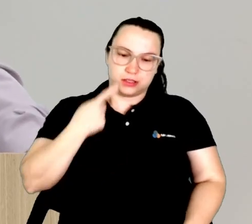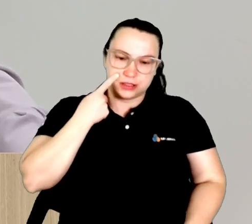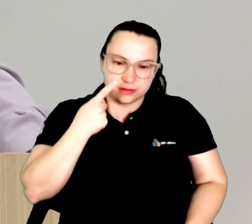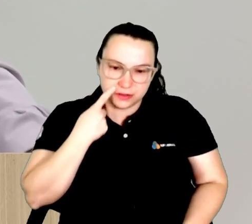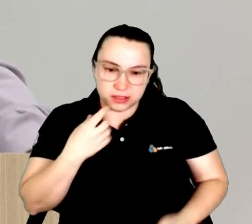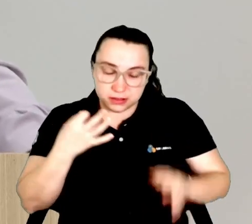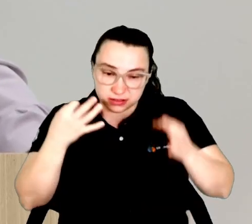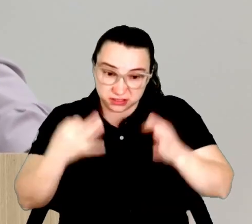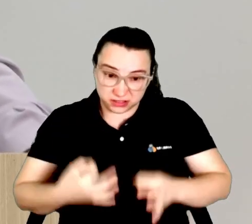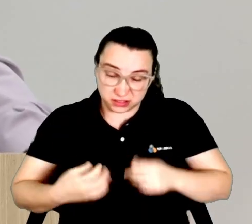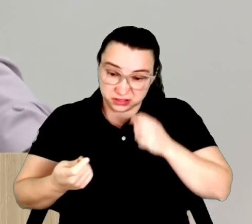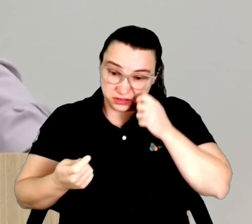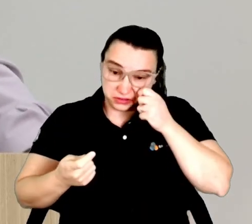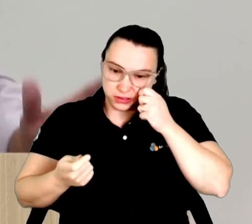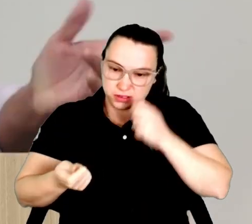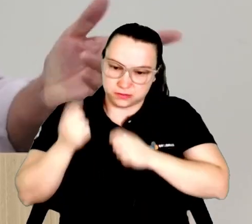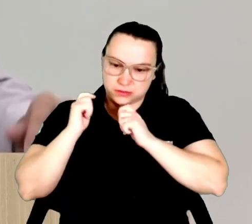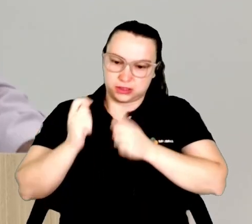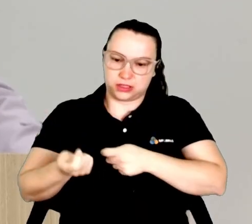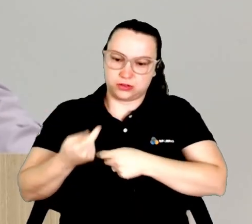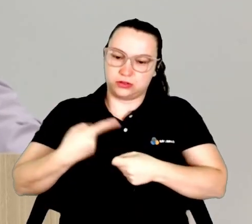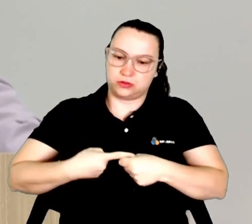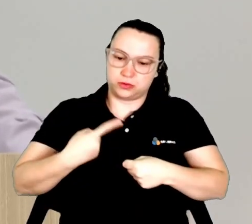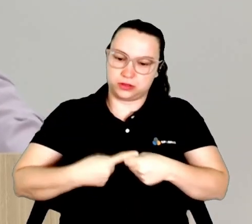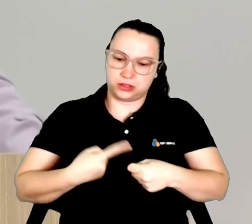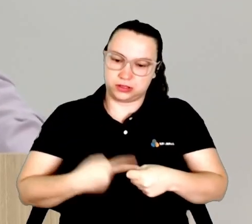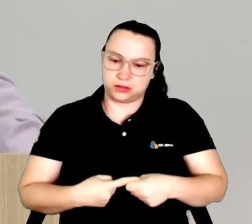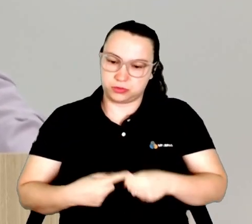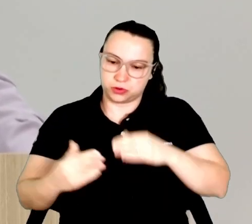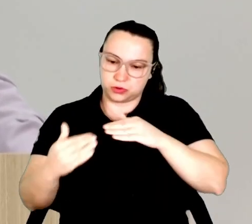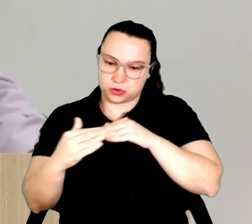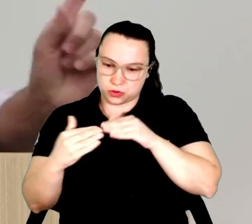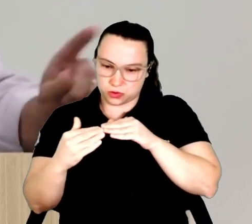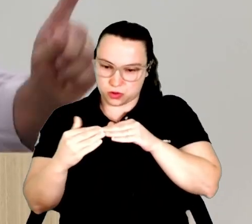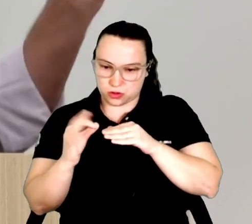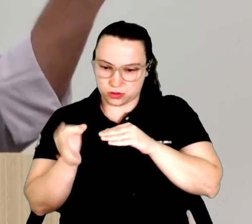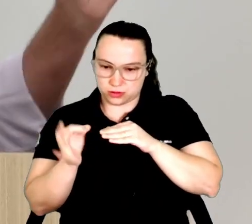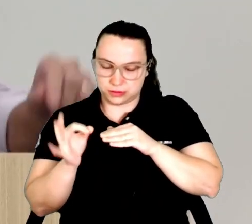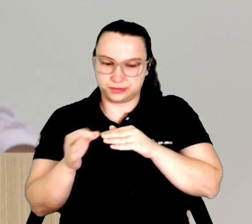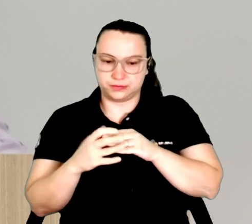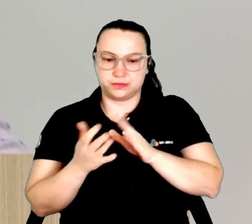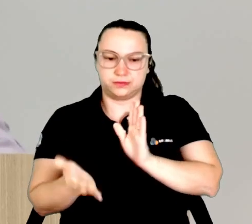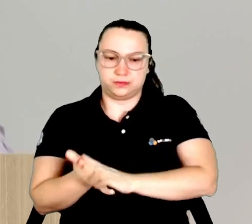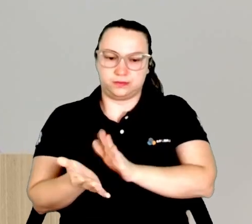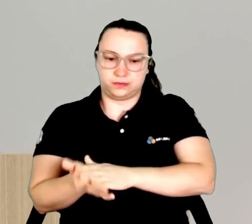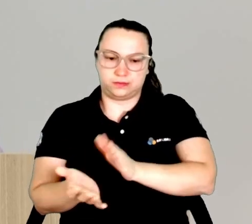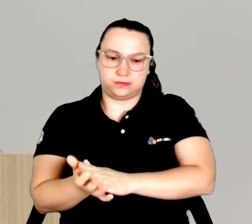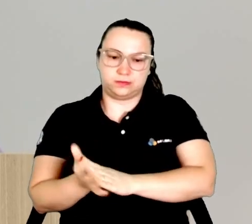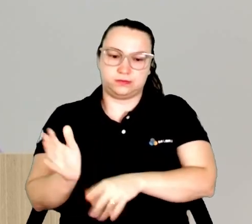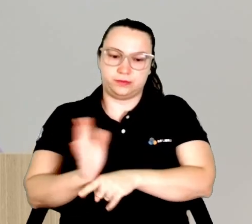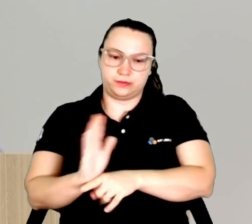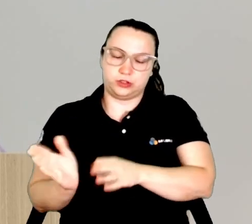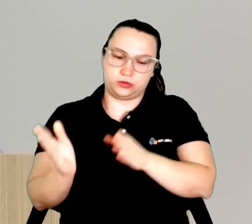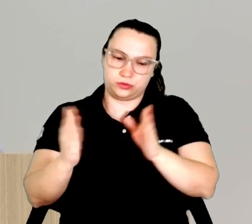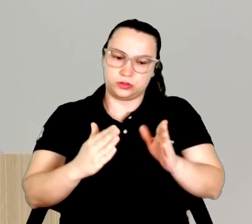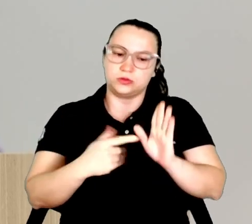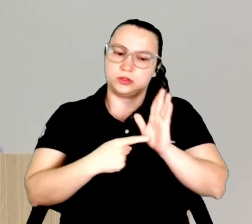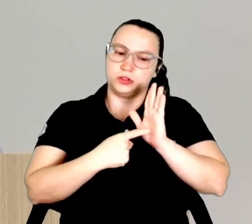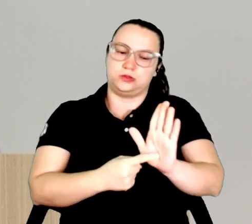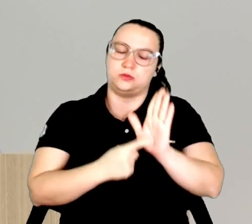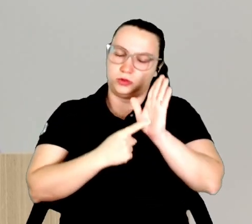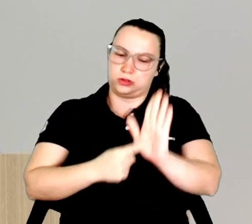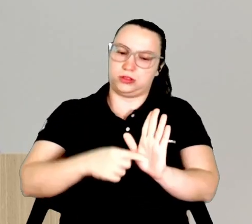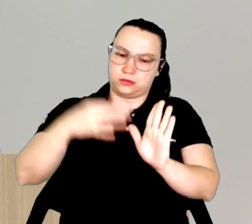esses pescadores do nosso município, concordo contigo, né? E parabéns por esse vídeo aí, e tem que ser mostrado mesmo, e tem